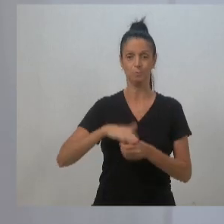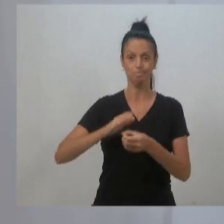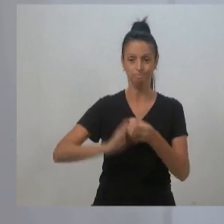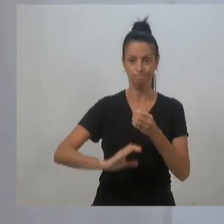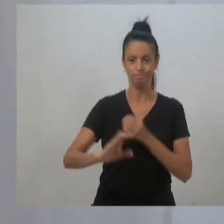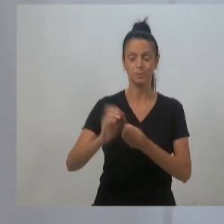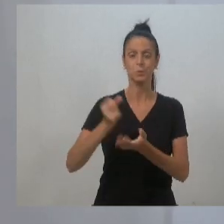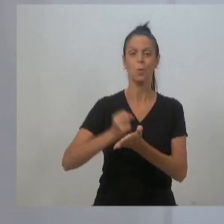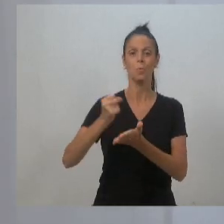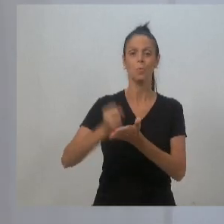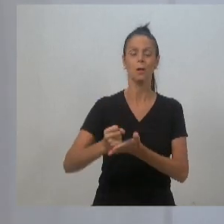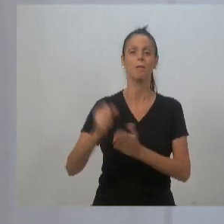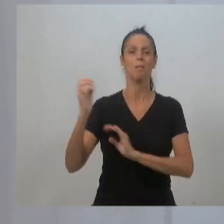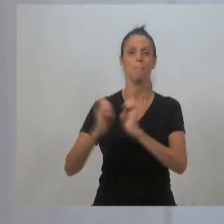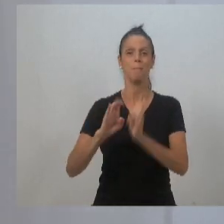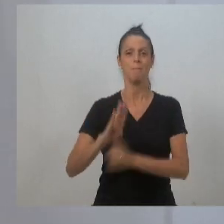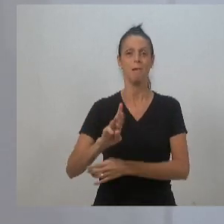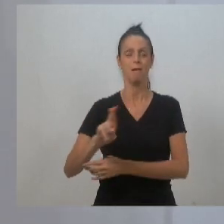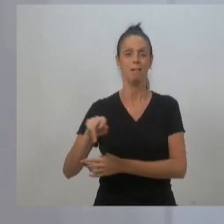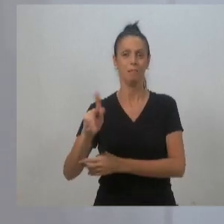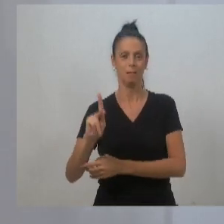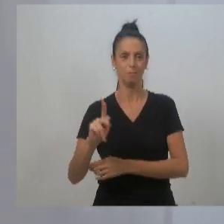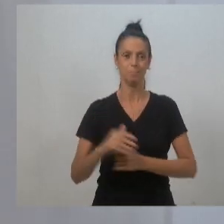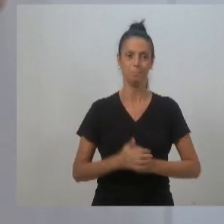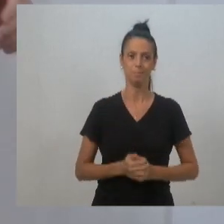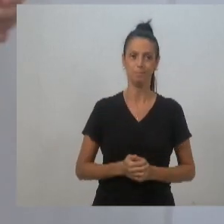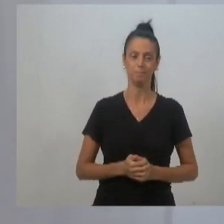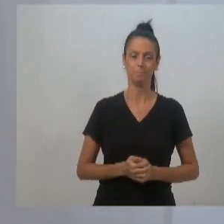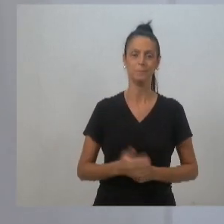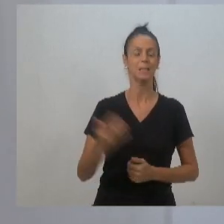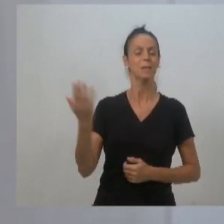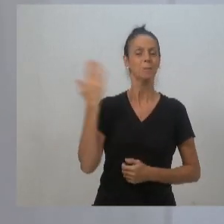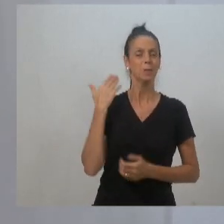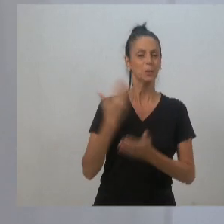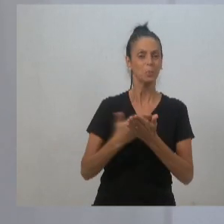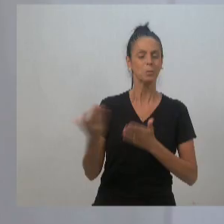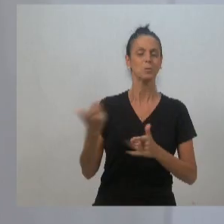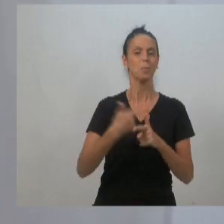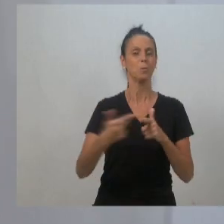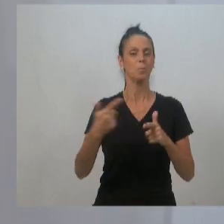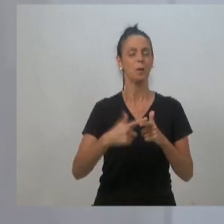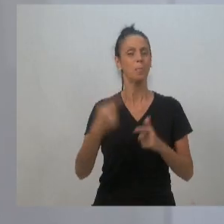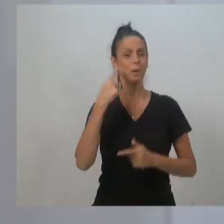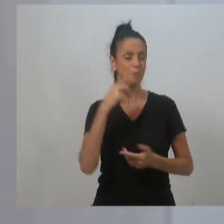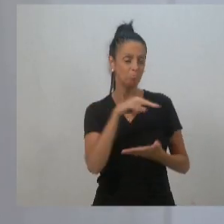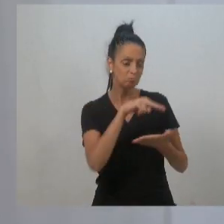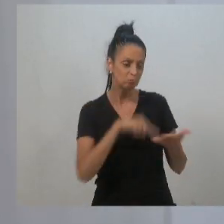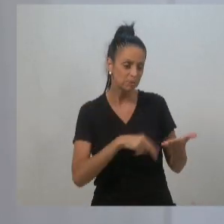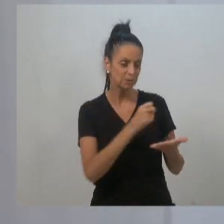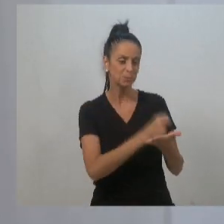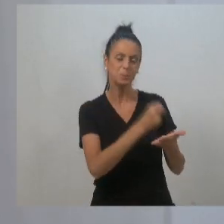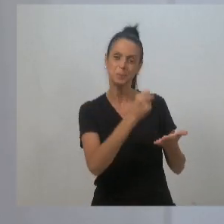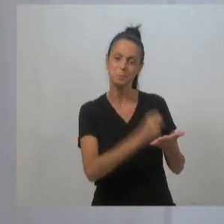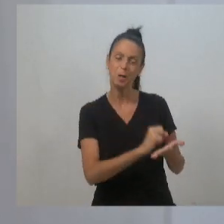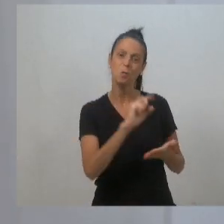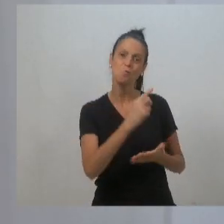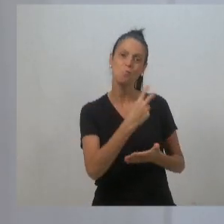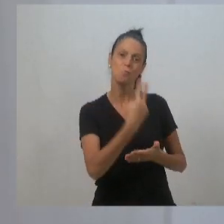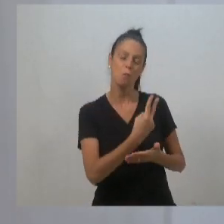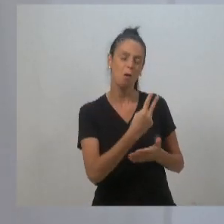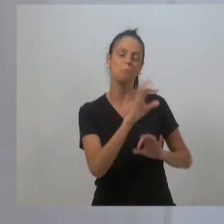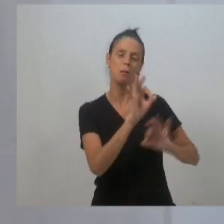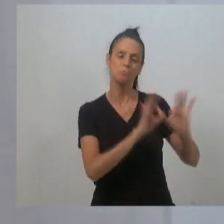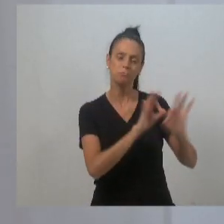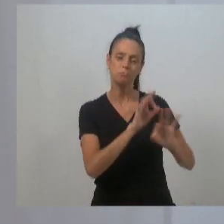com a BRK. Confesso que quando ele começou esse problema, pensei, bom, vamos ler um contrato, dois, ver a revisão e facilmente a